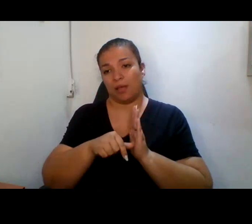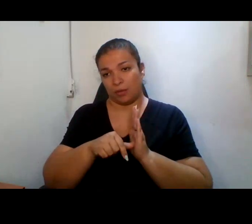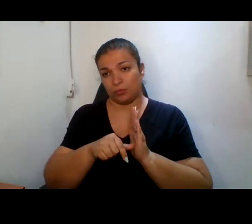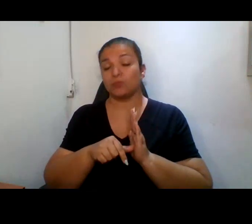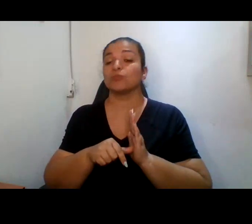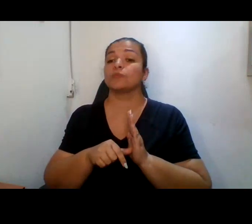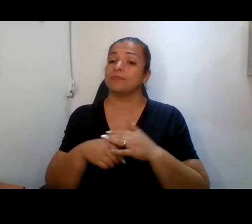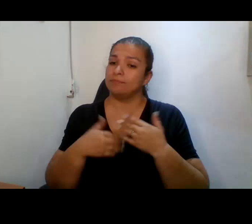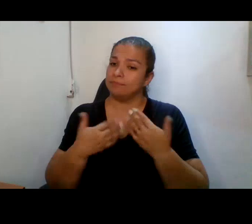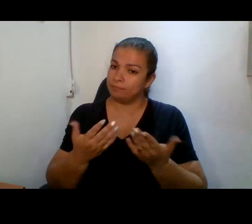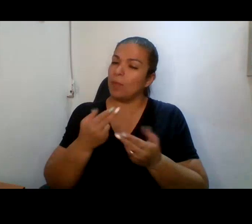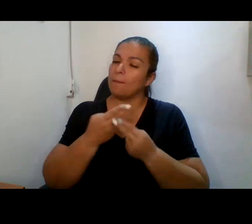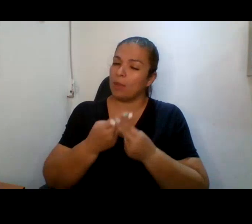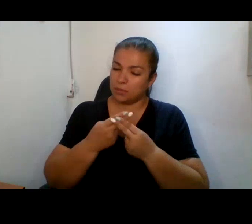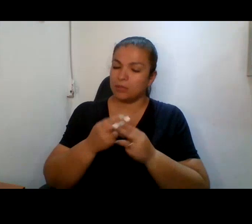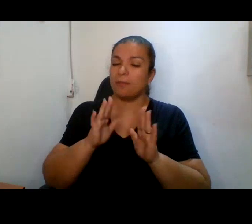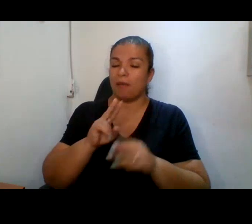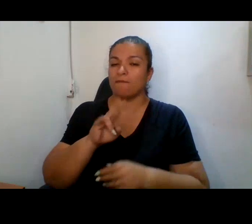chegar, vai ser lançado, tá bom?